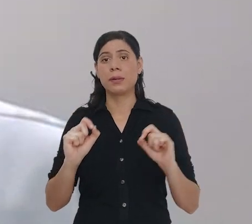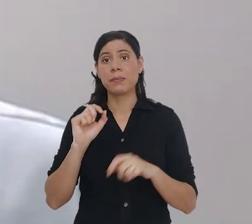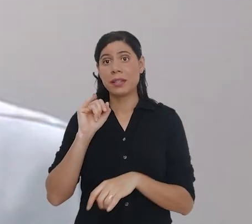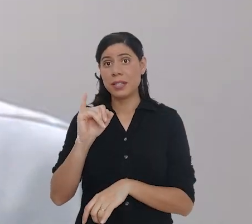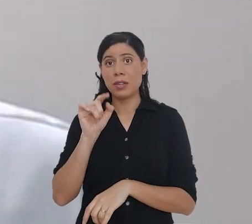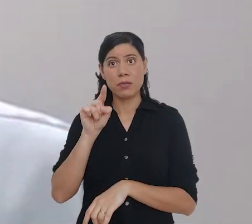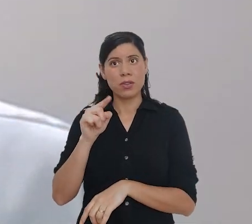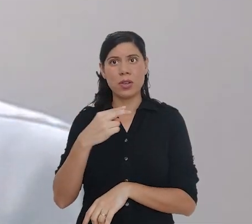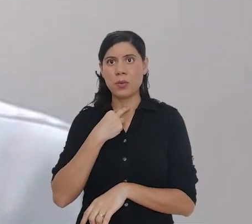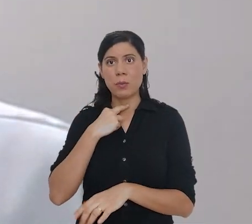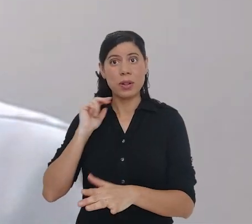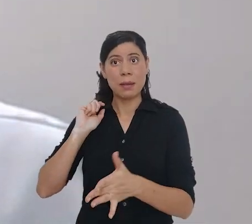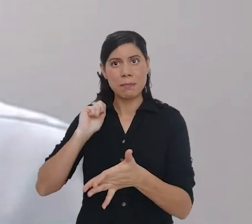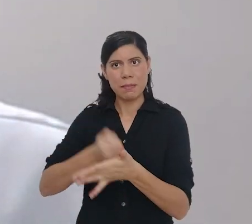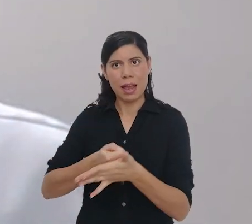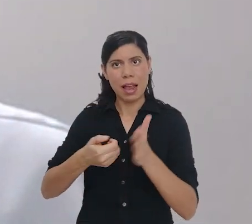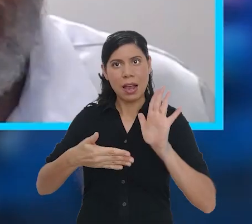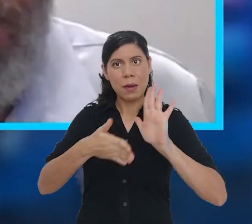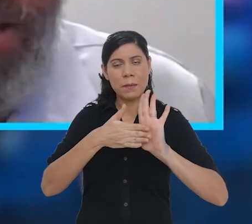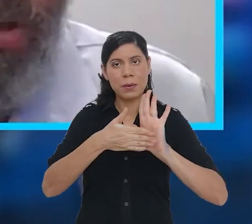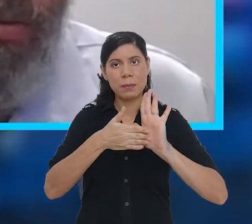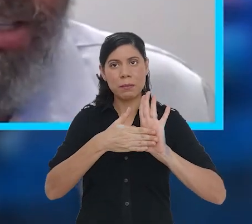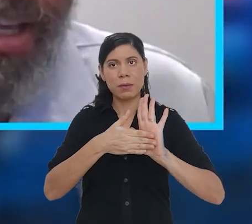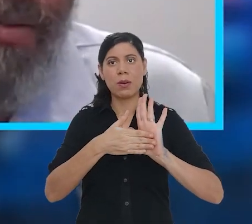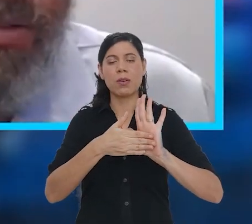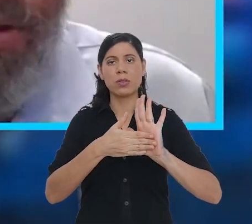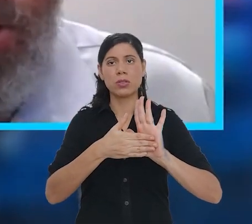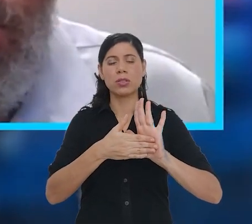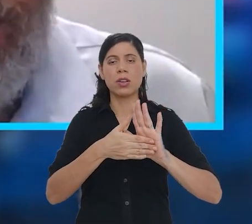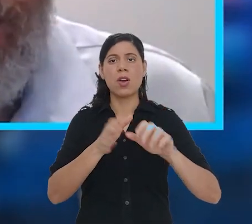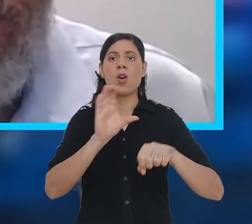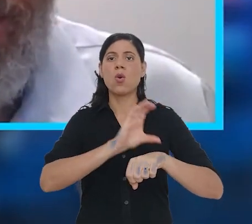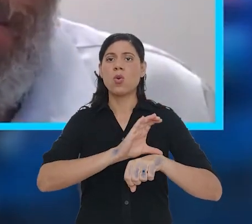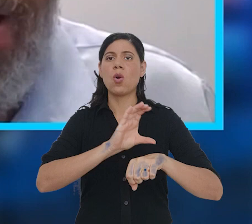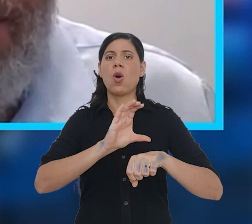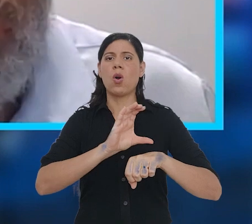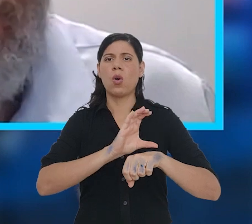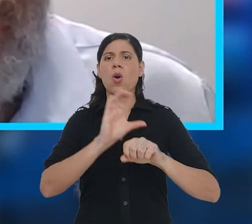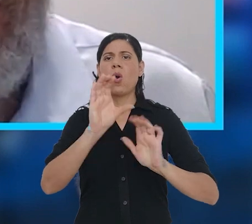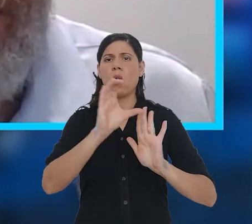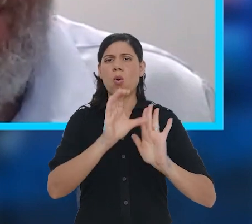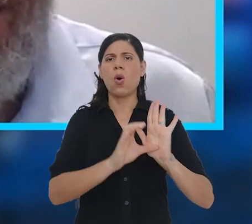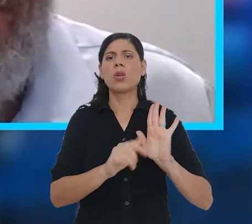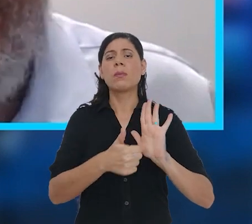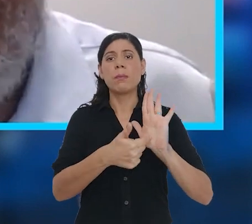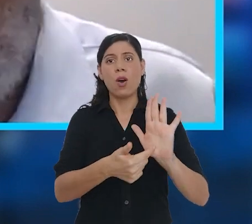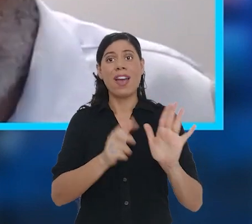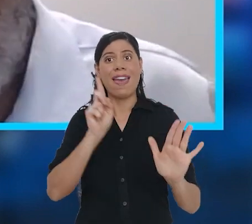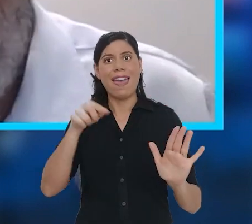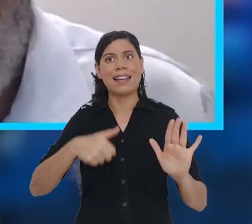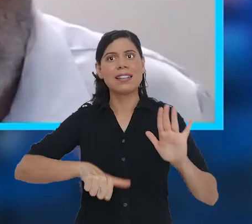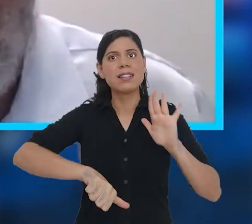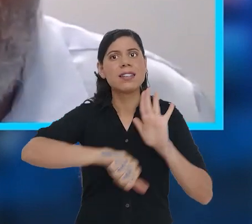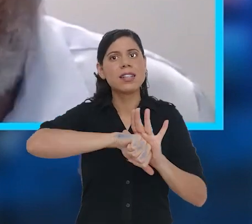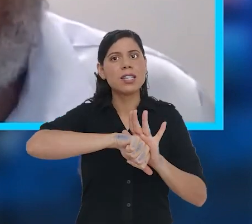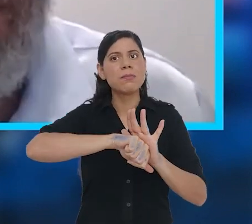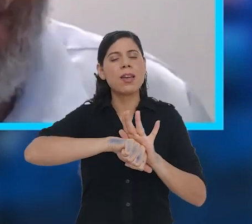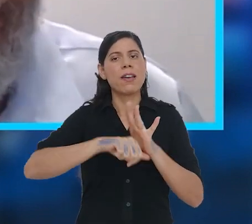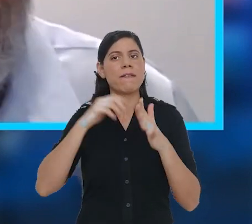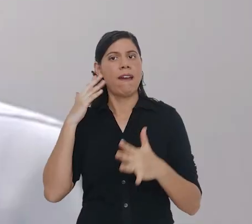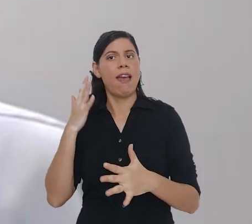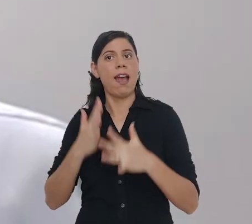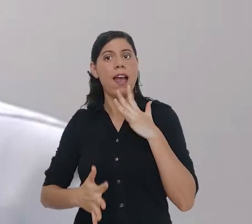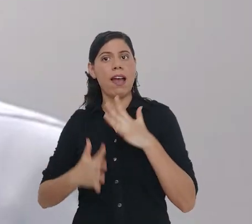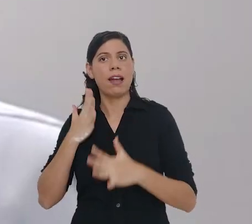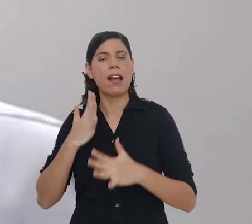se você não pagar o valor da proposta, o Código de Processo Penal, inclusive, prevê isso como crime, né? Você